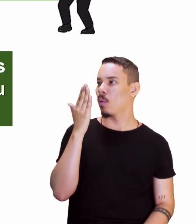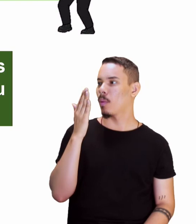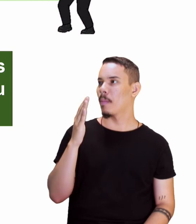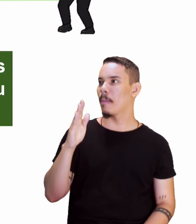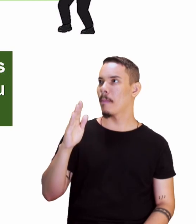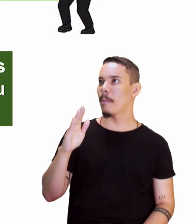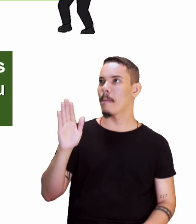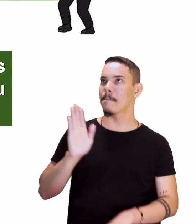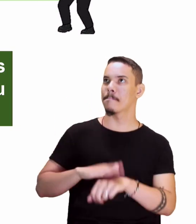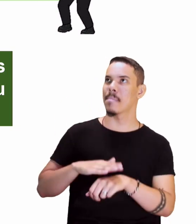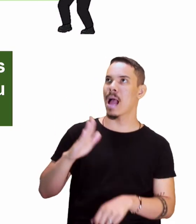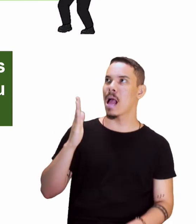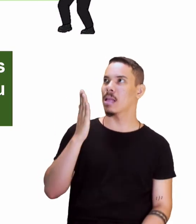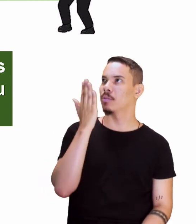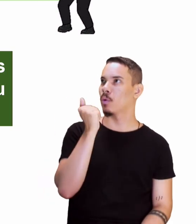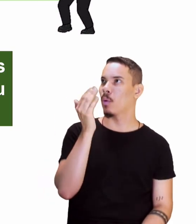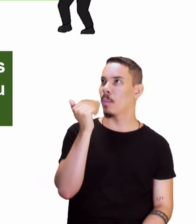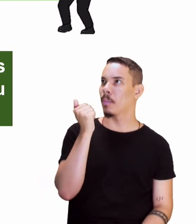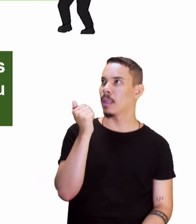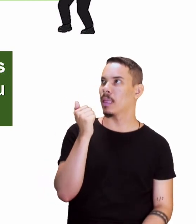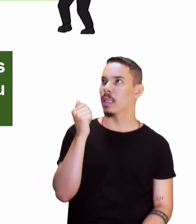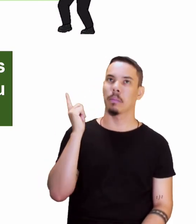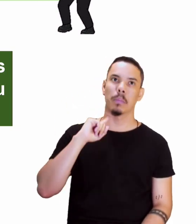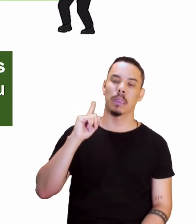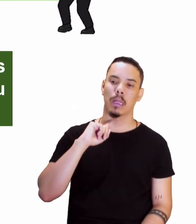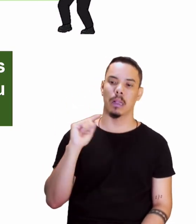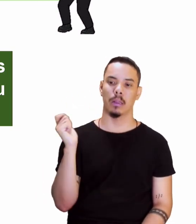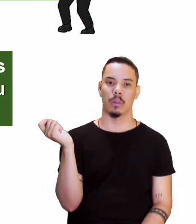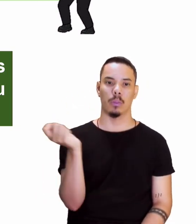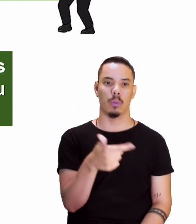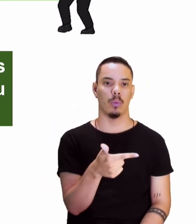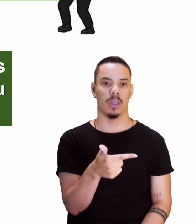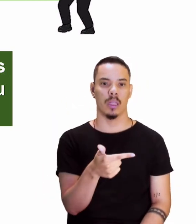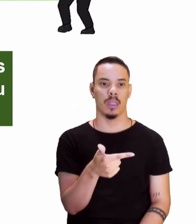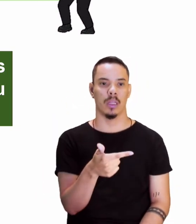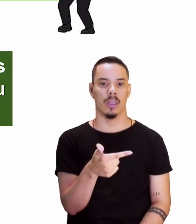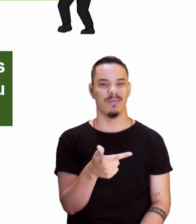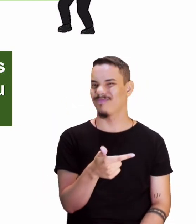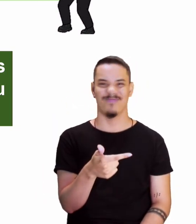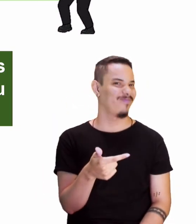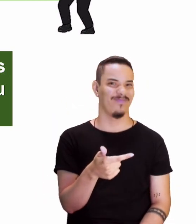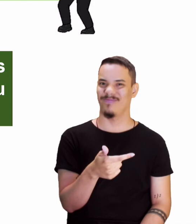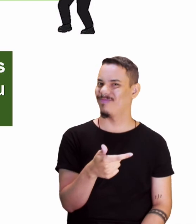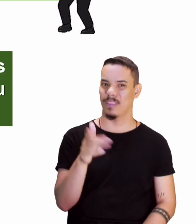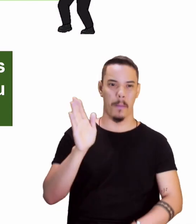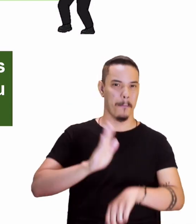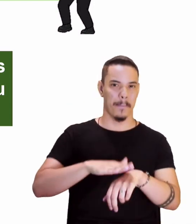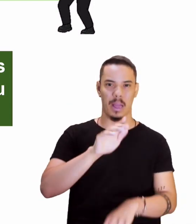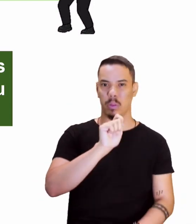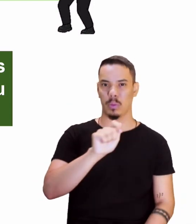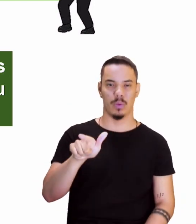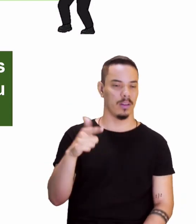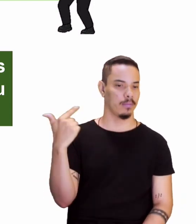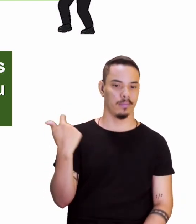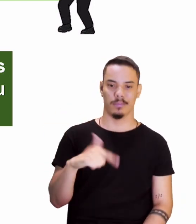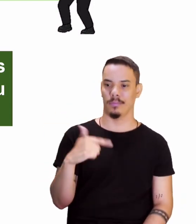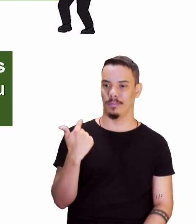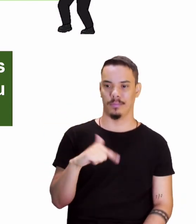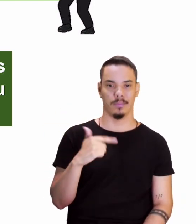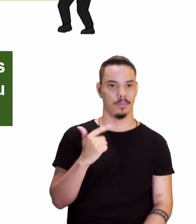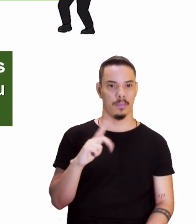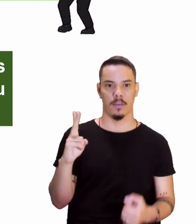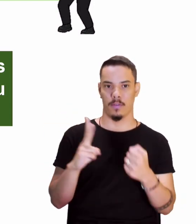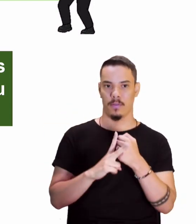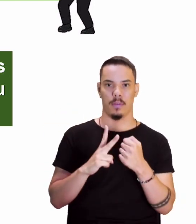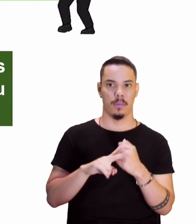mais comida mineira do que irlandesa. Olha, esse mais do que não existe com o verbo